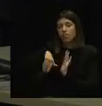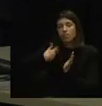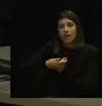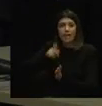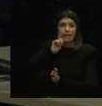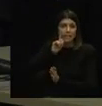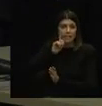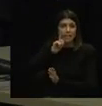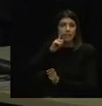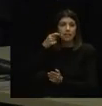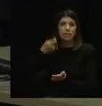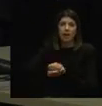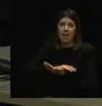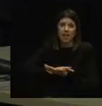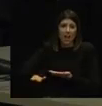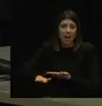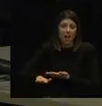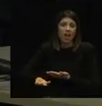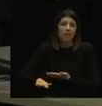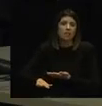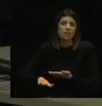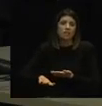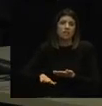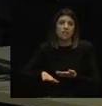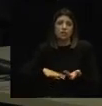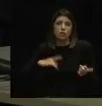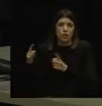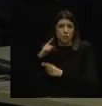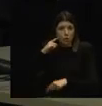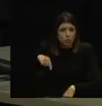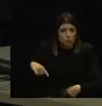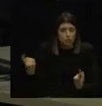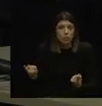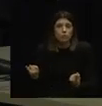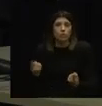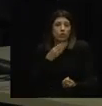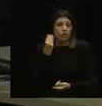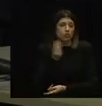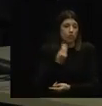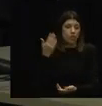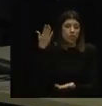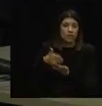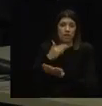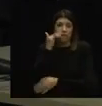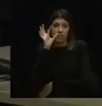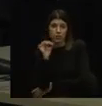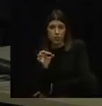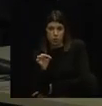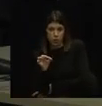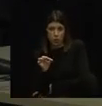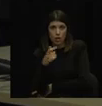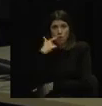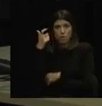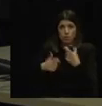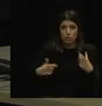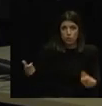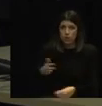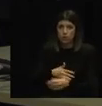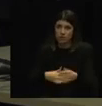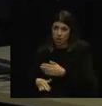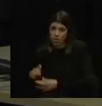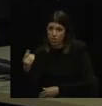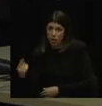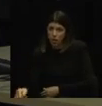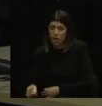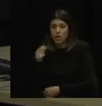garantir a gratuitidade da utilização dos transportes públicos a jovens até aos 18 anos, a pessoas com